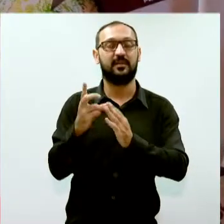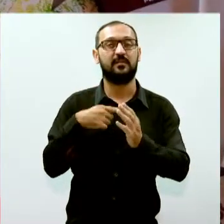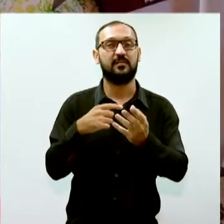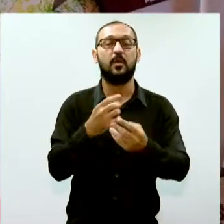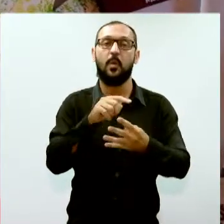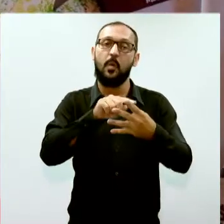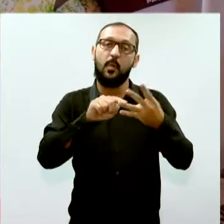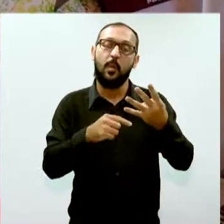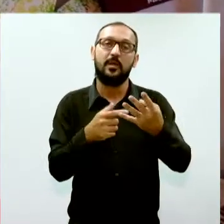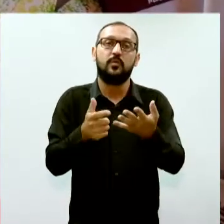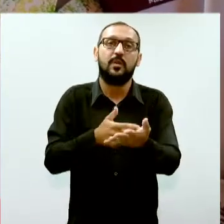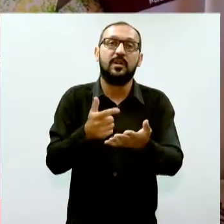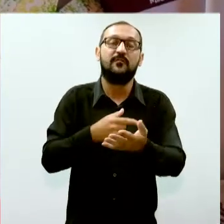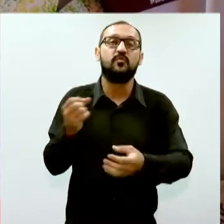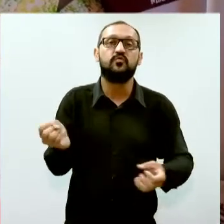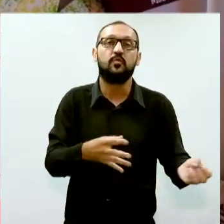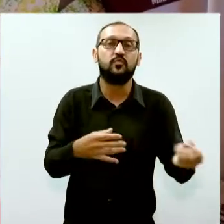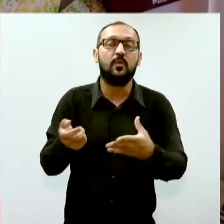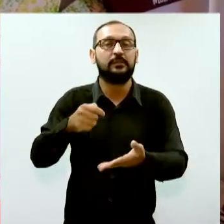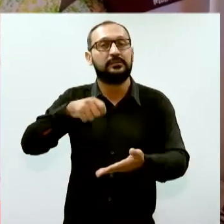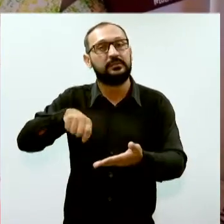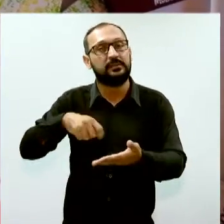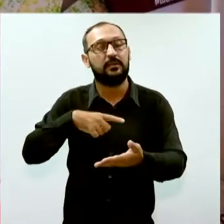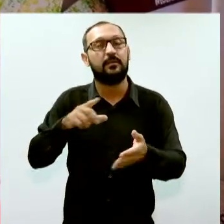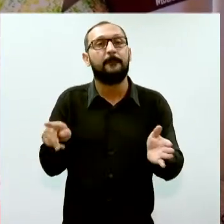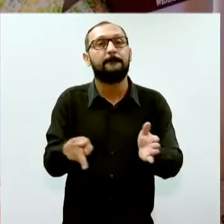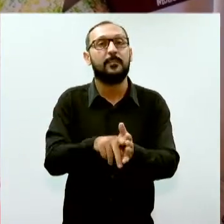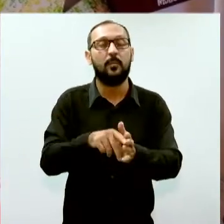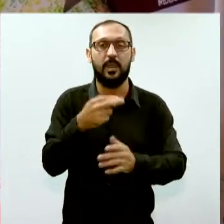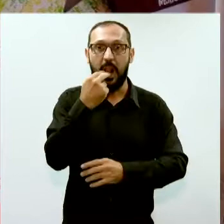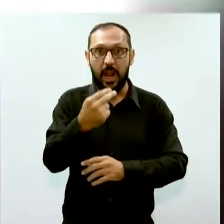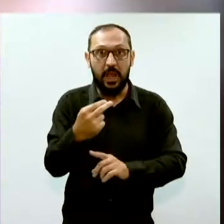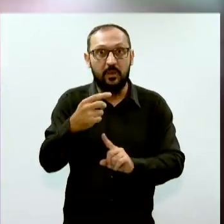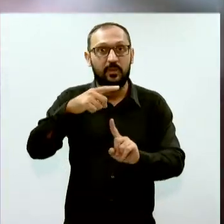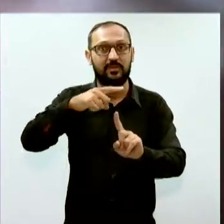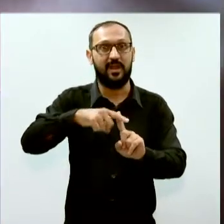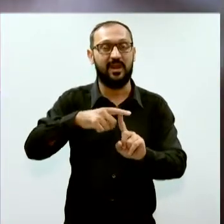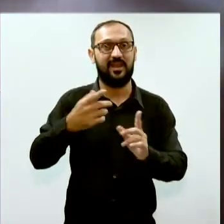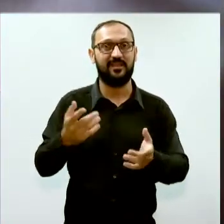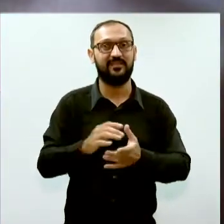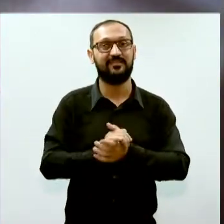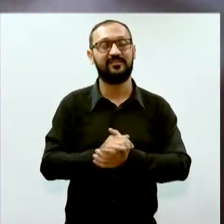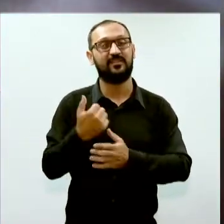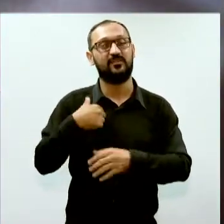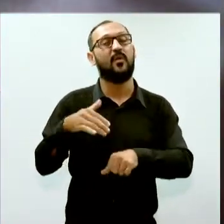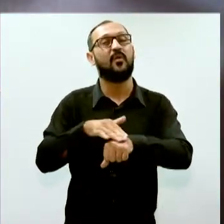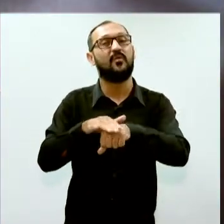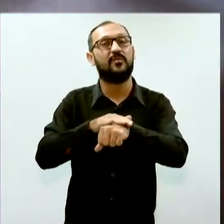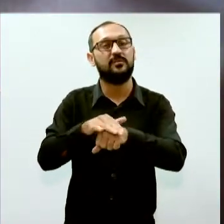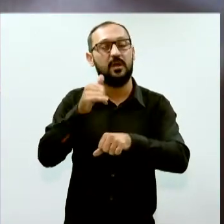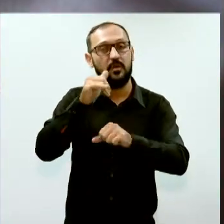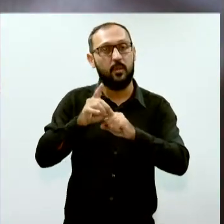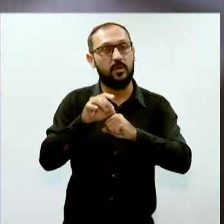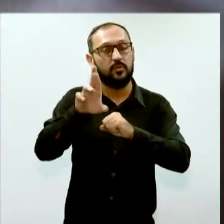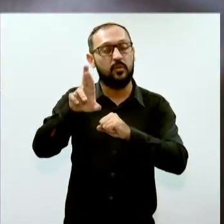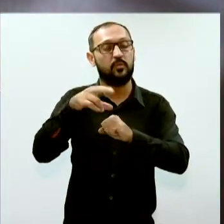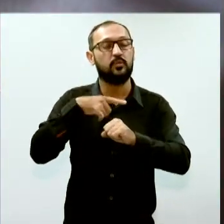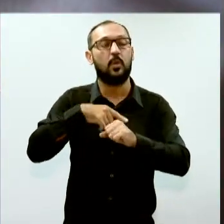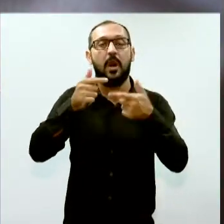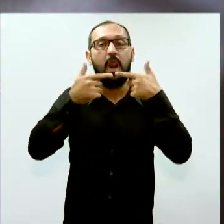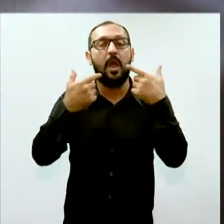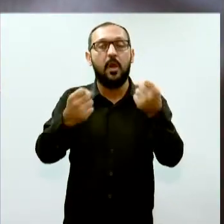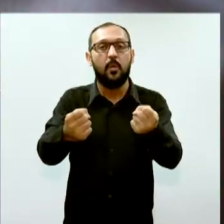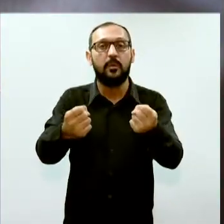4 livros inéditos e escritos em língua terena. A respeito dela, eu converso com a doutora em Linguística